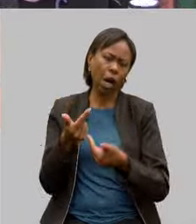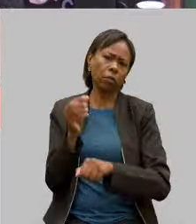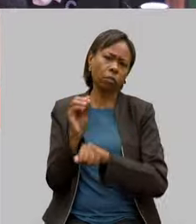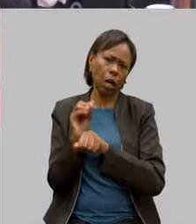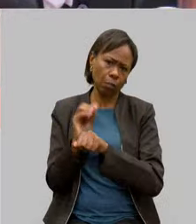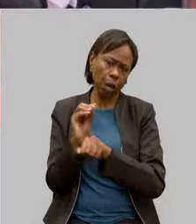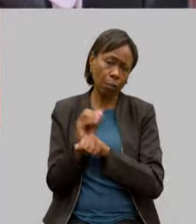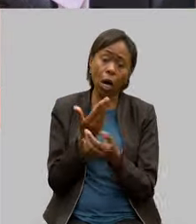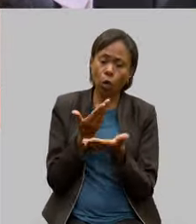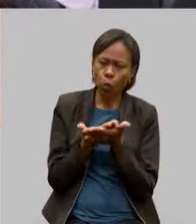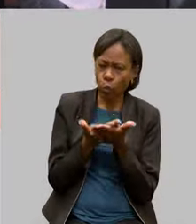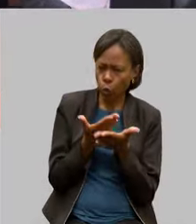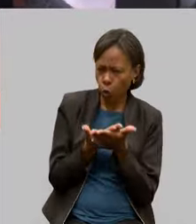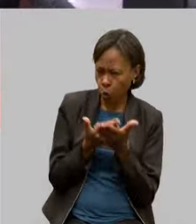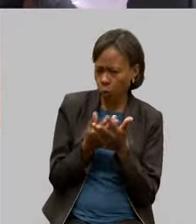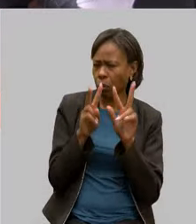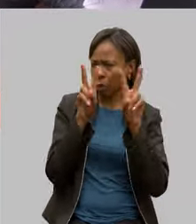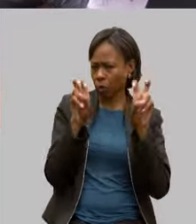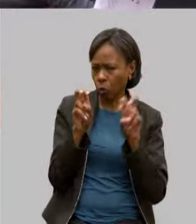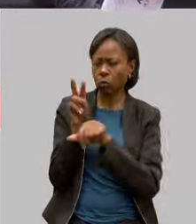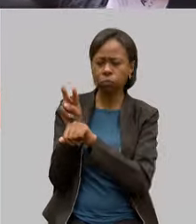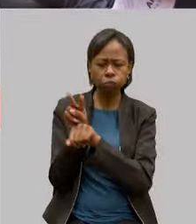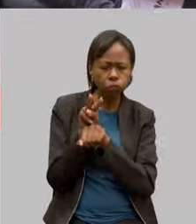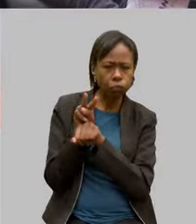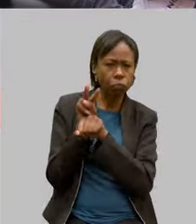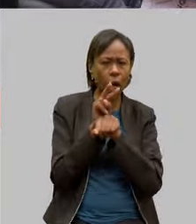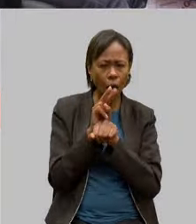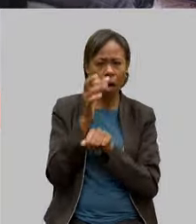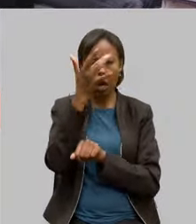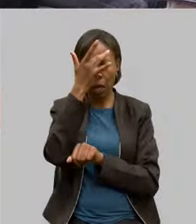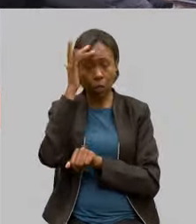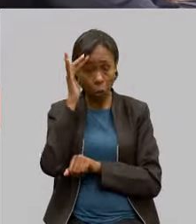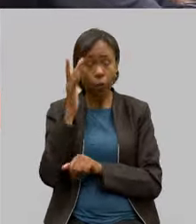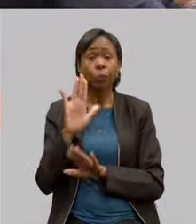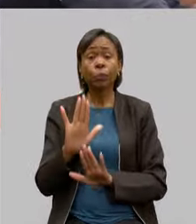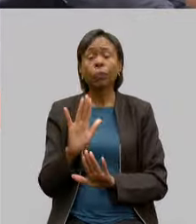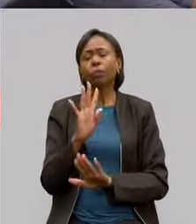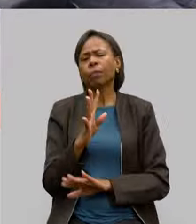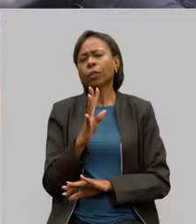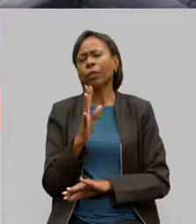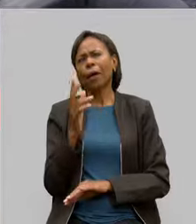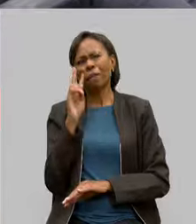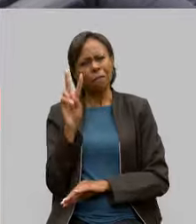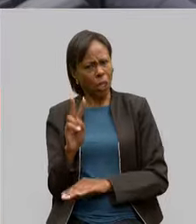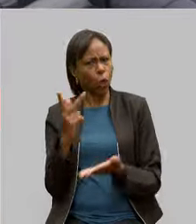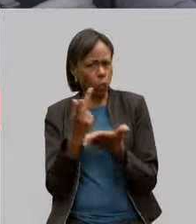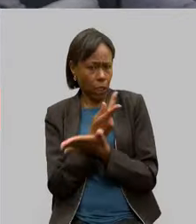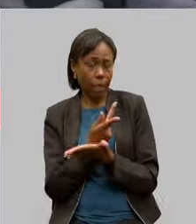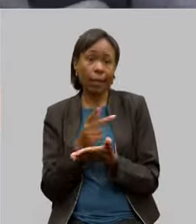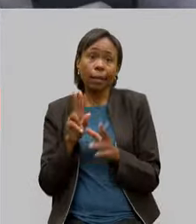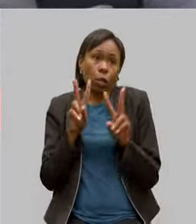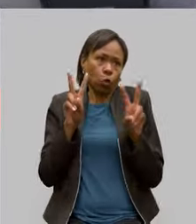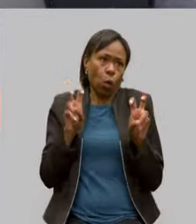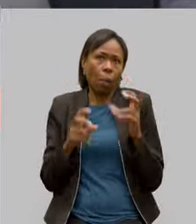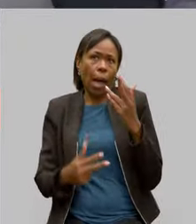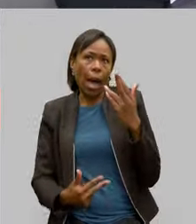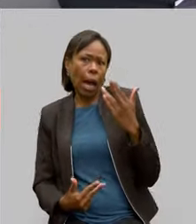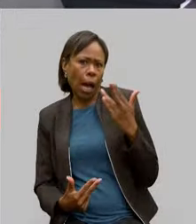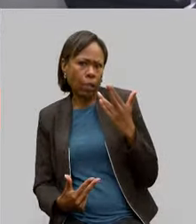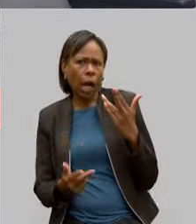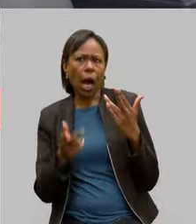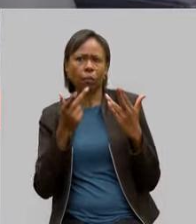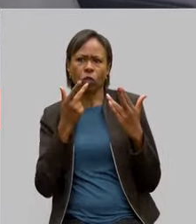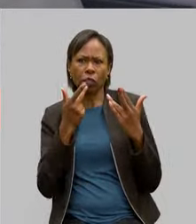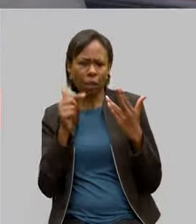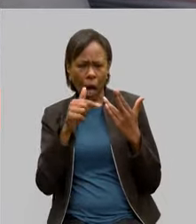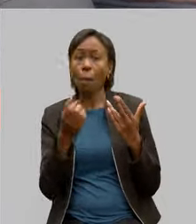estudar o assunto observar as pessoas e o que eu vejo acontecer quando se fala de canabis é muito bom a gente tá caminhando